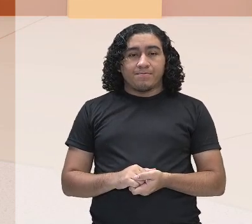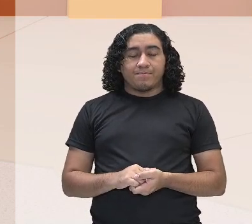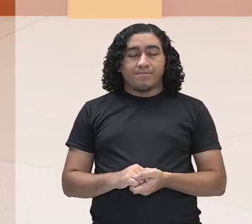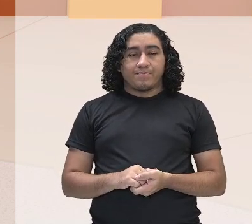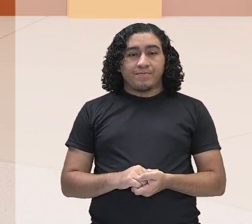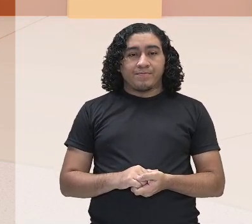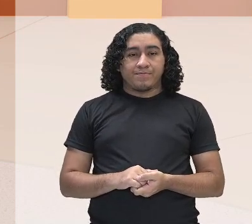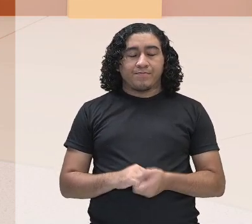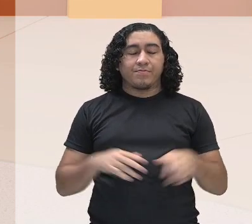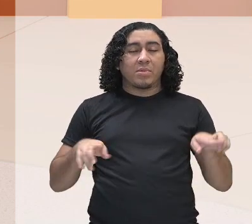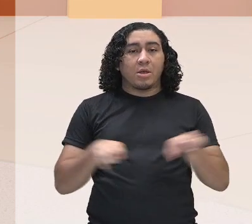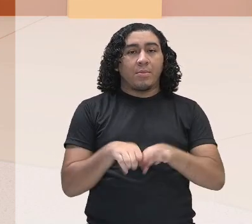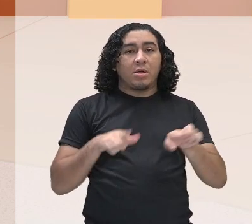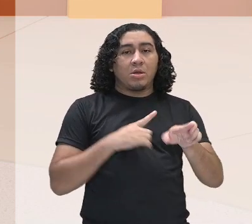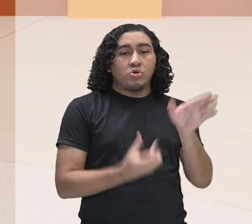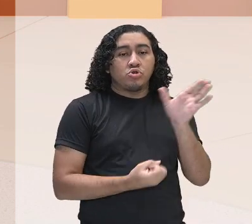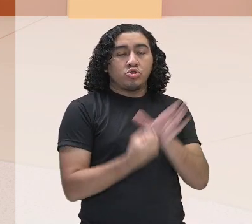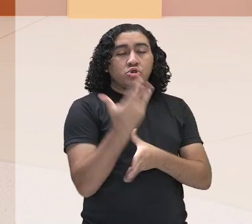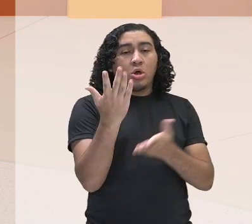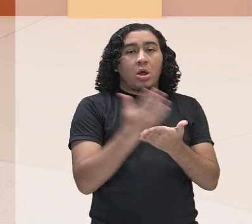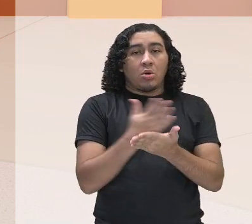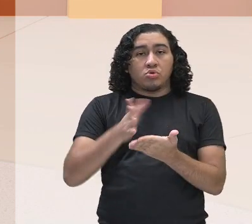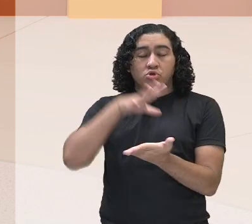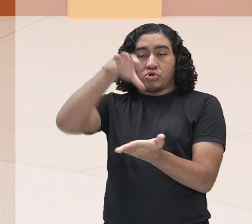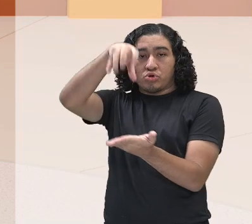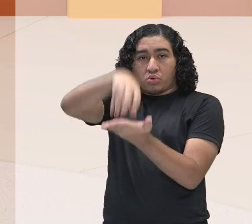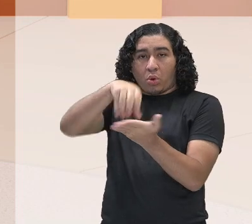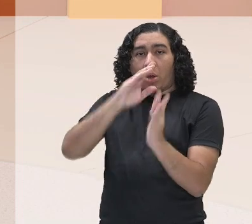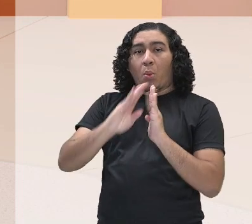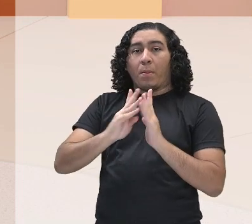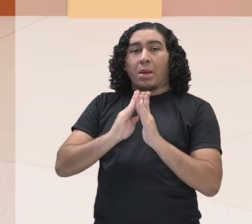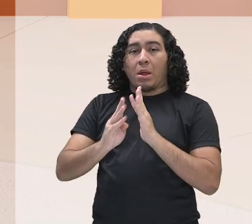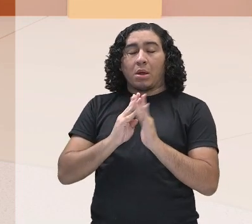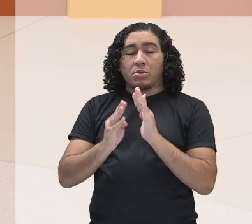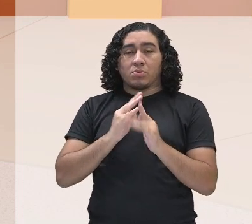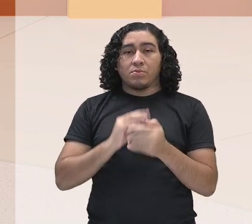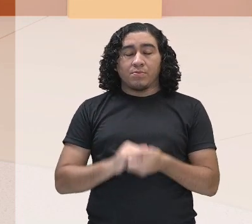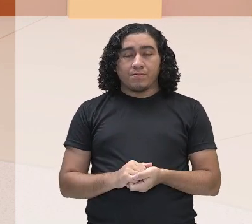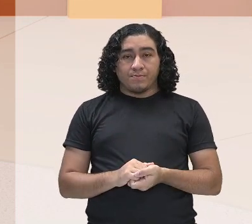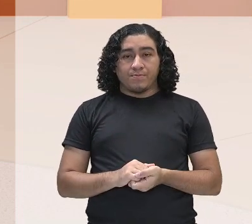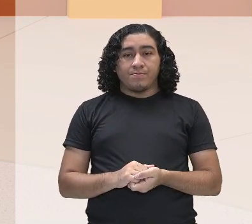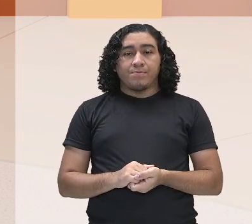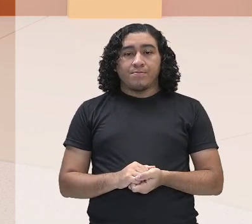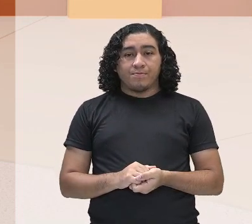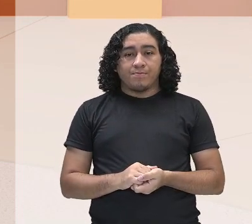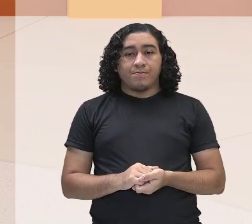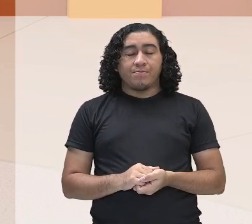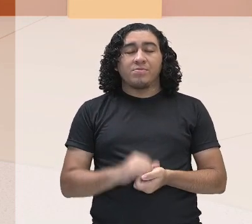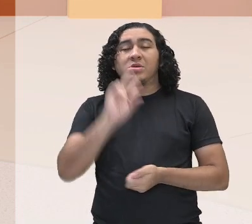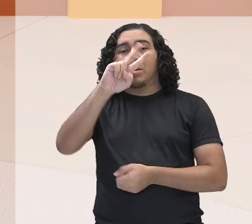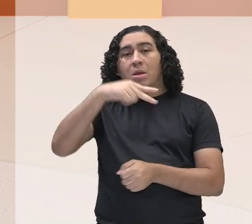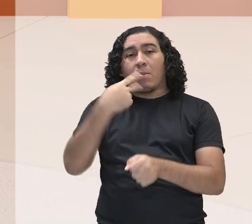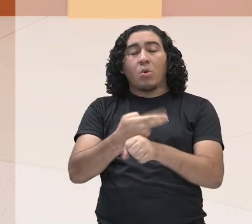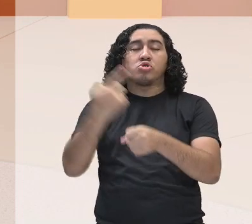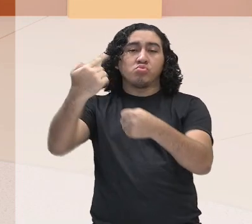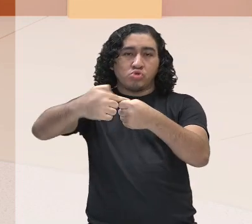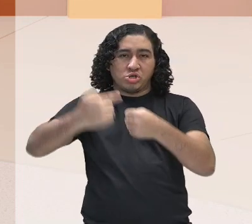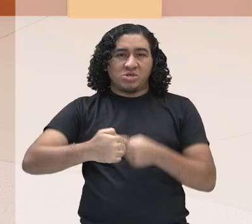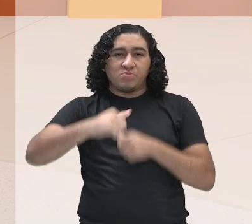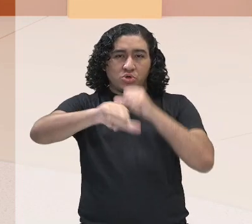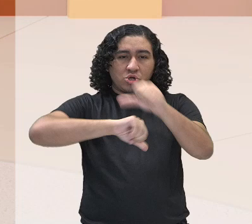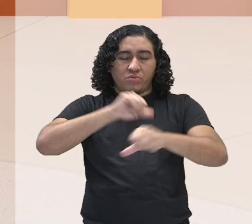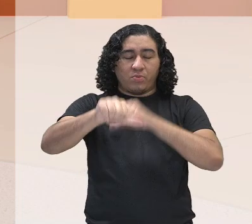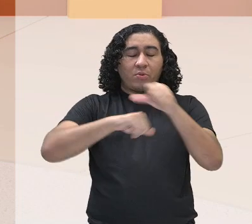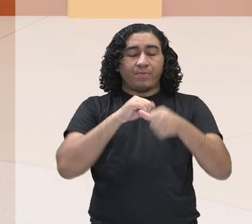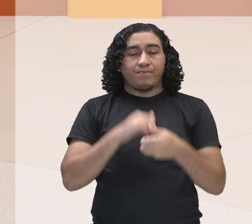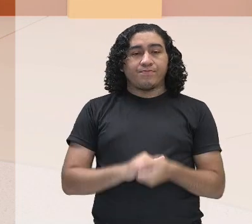surgimento de alguns núcleos urbanos, né, e até então viraram aí municípios do estado ali do Pará. A gente